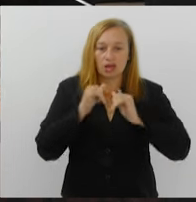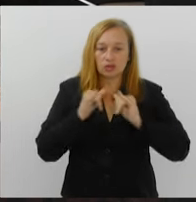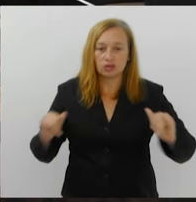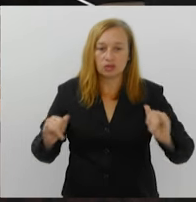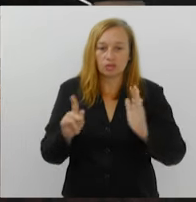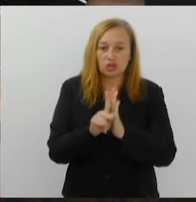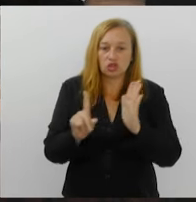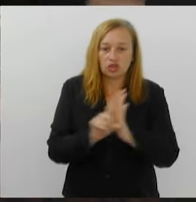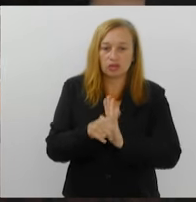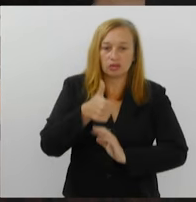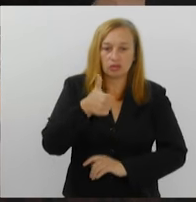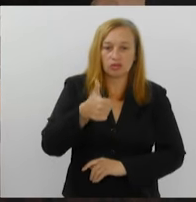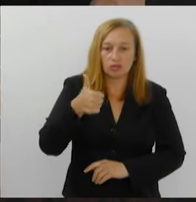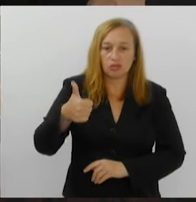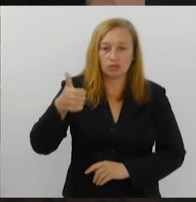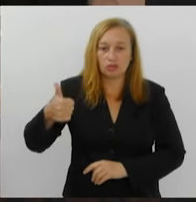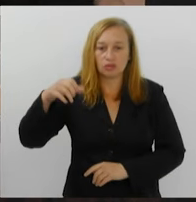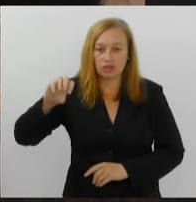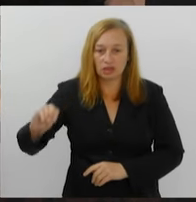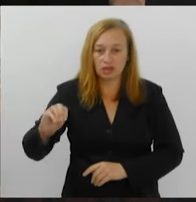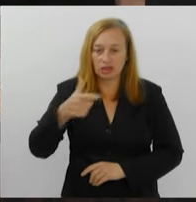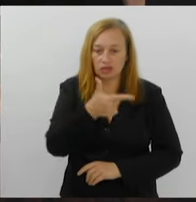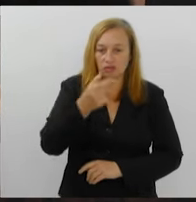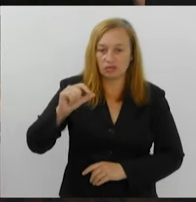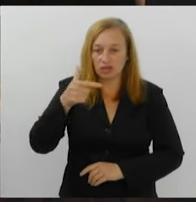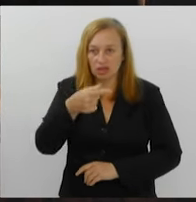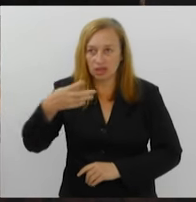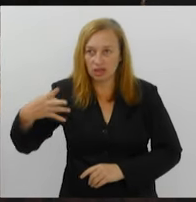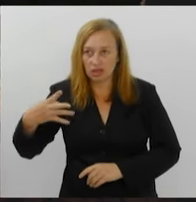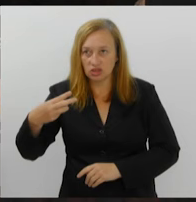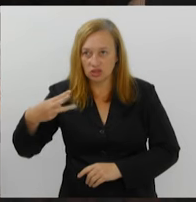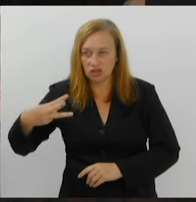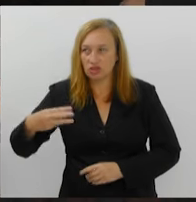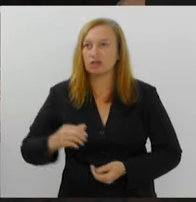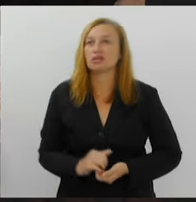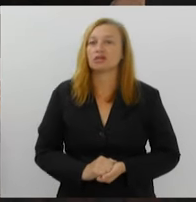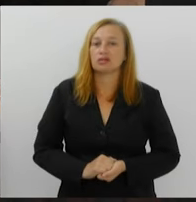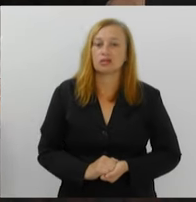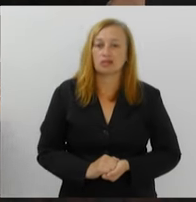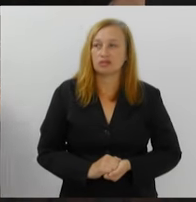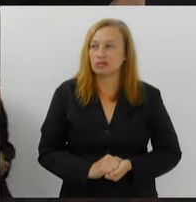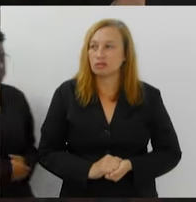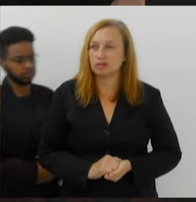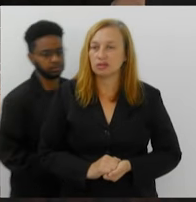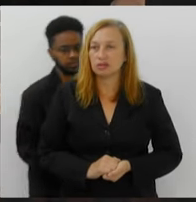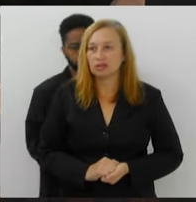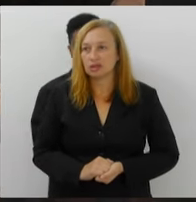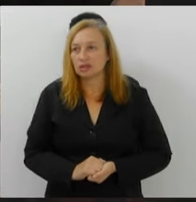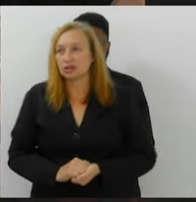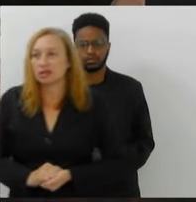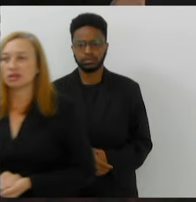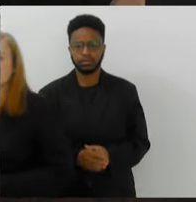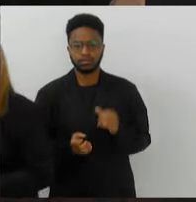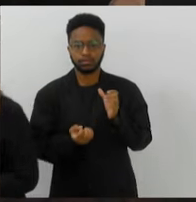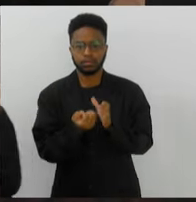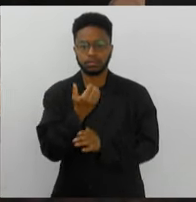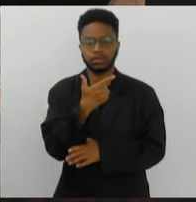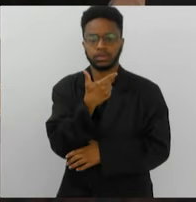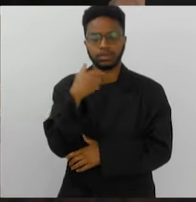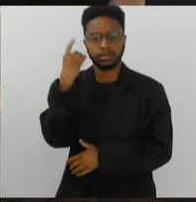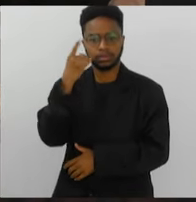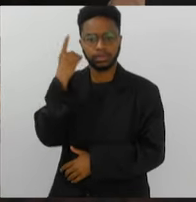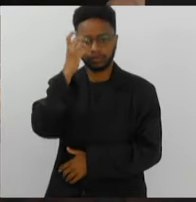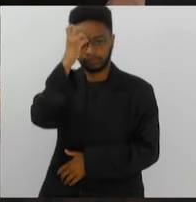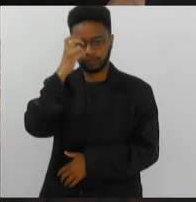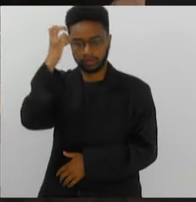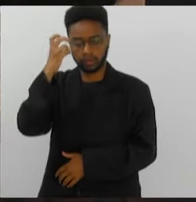Anuncio projeto de lei número 1110 de 2023, de autoria da deputada Verônica Lima, que declara